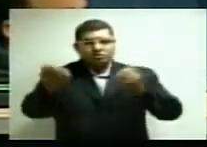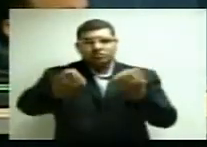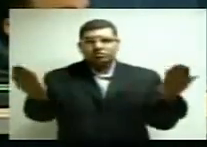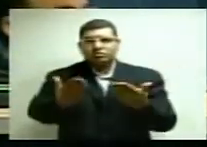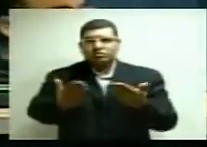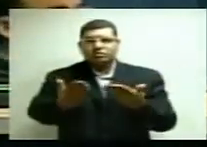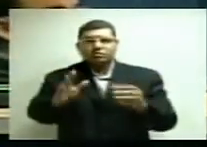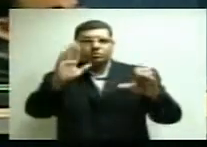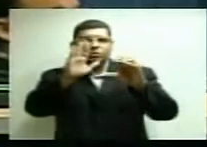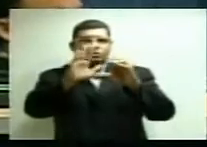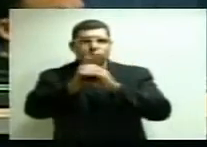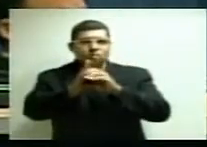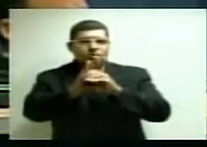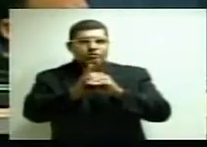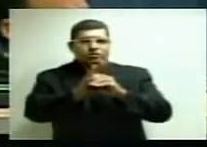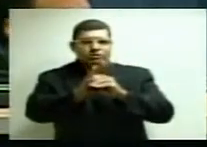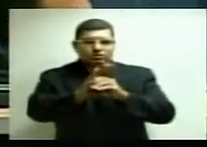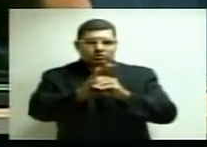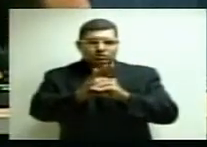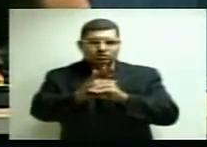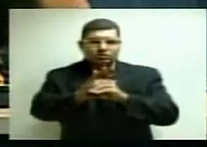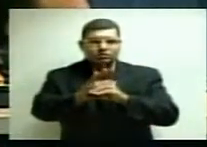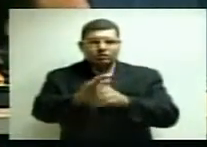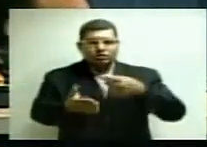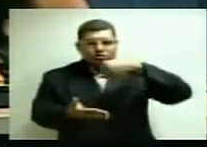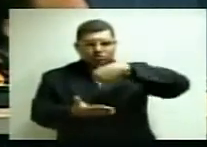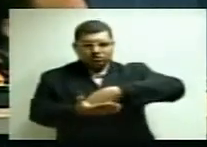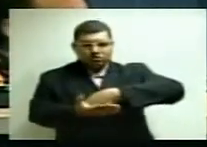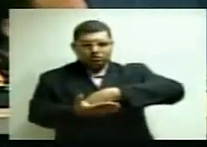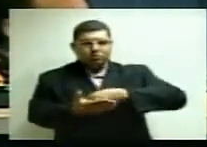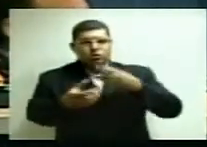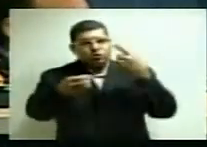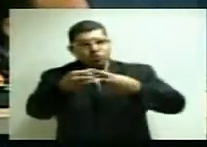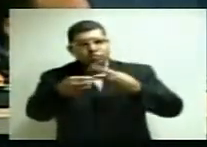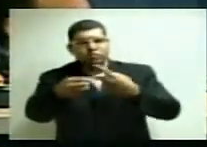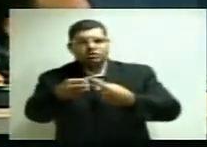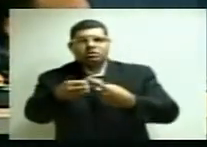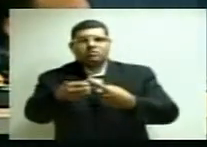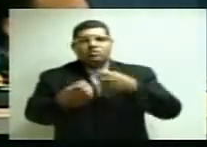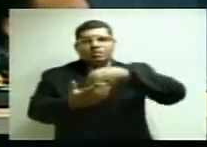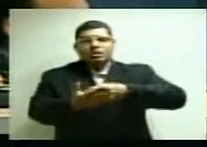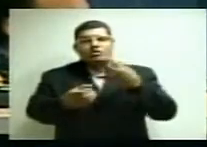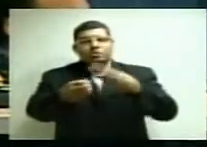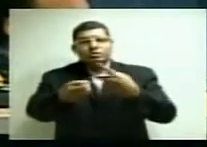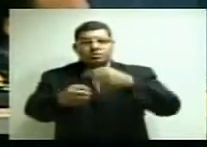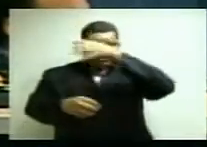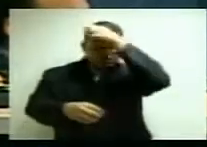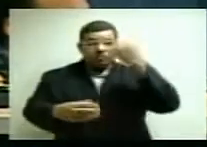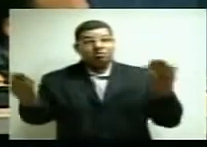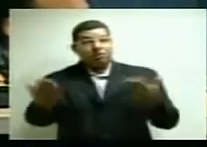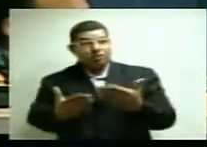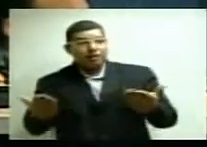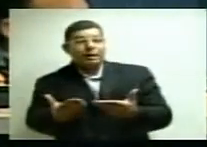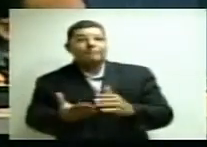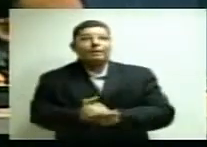Trânsito, constitucionalmente, é uma obrigação do município, deputado Sidney Leite. No